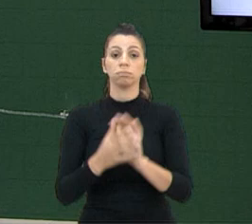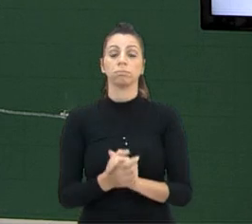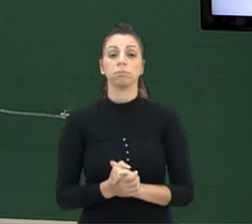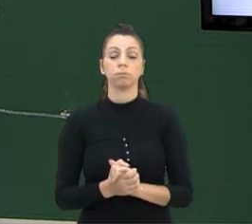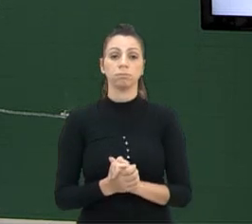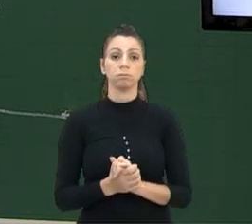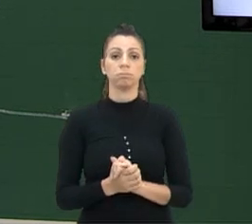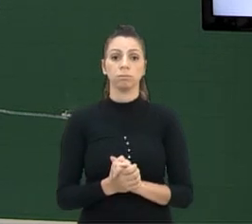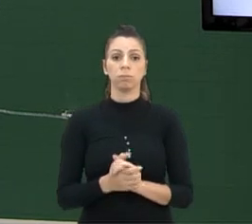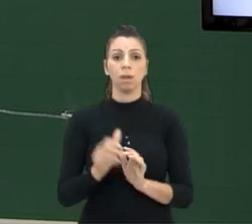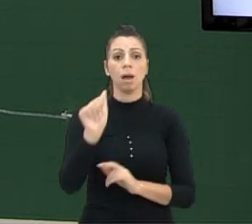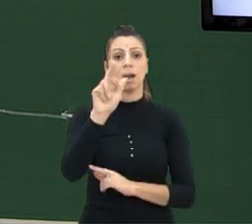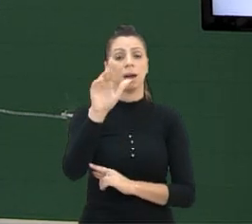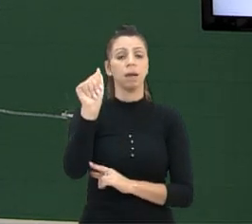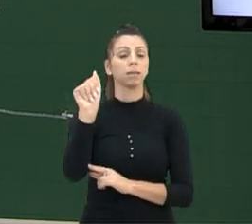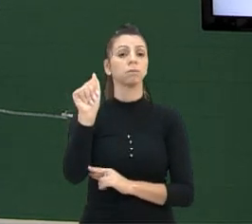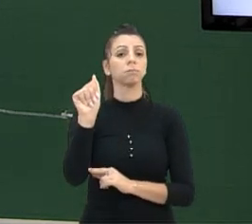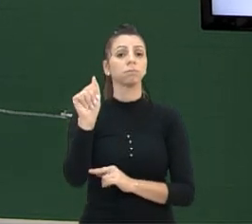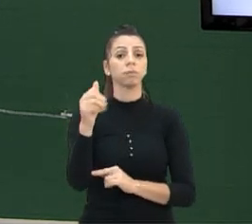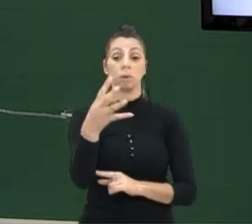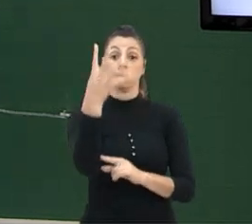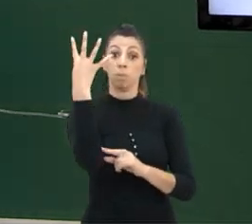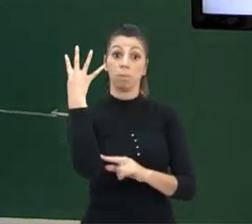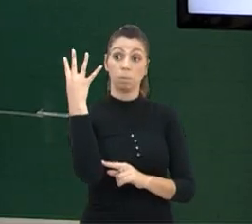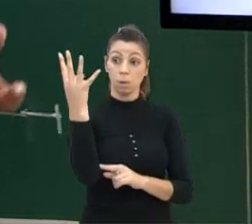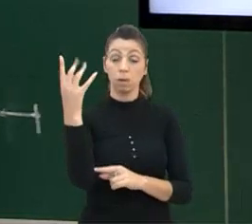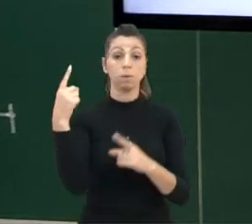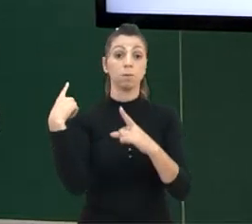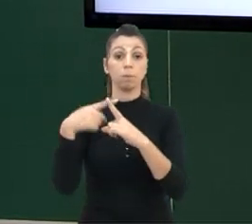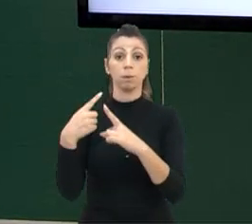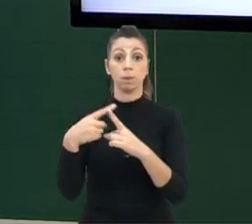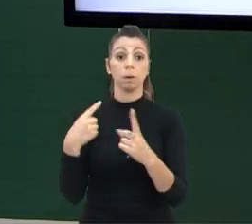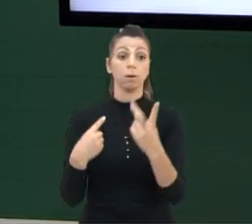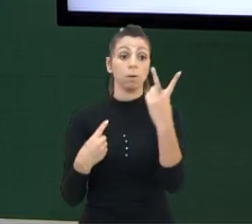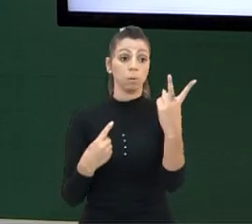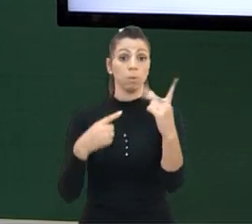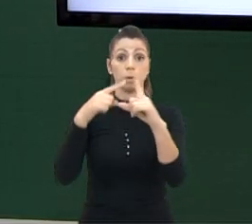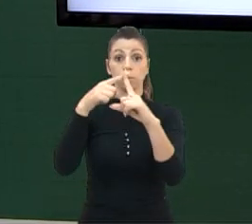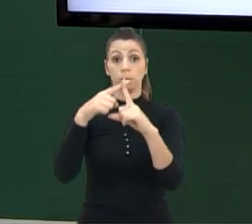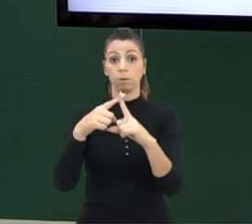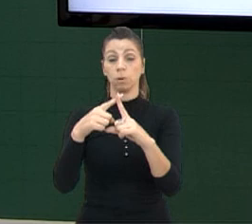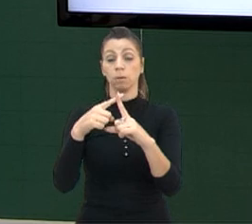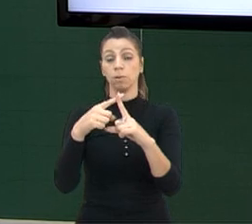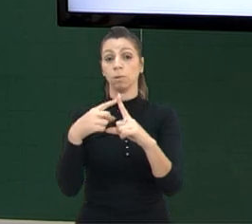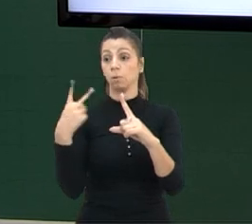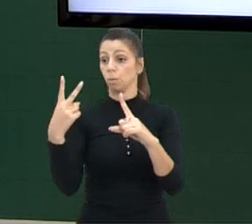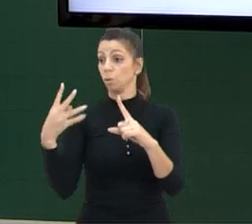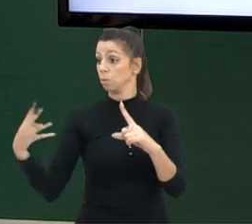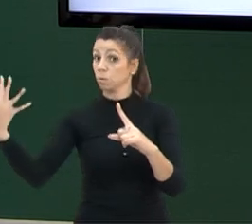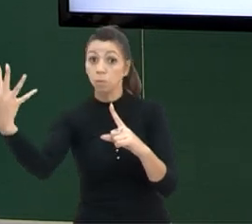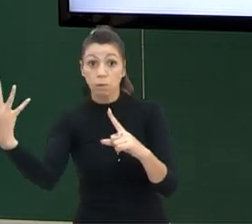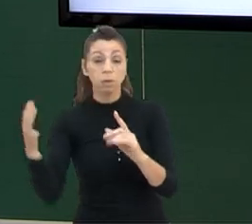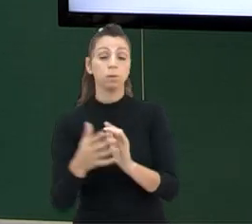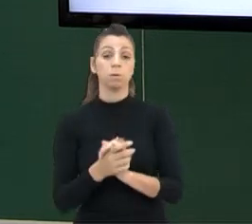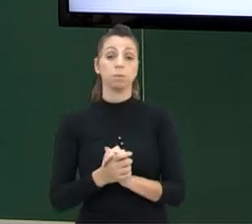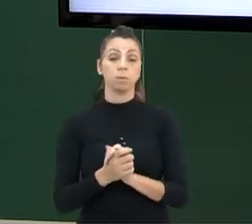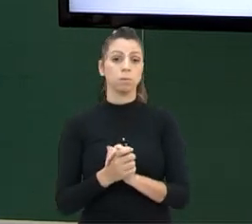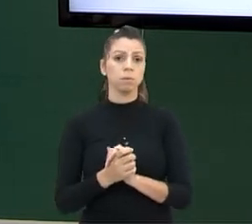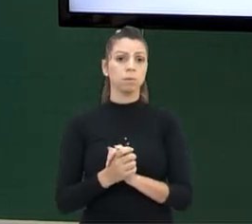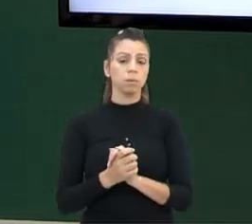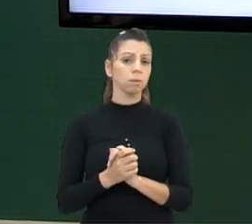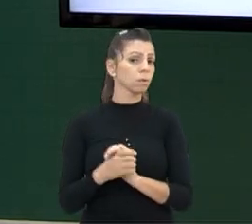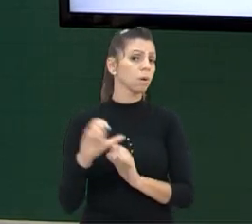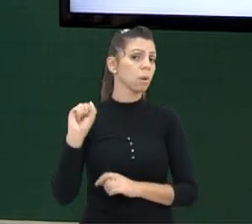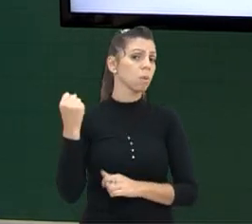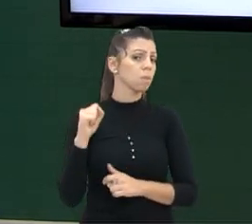Qual que é a área desse quadrado, 2 por 2? 4. Então, eu poderia representar o 4 usando um quadradinho de 2 por 2. E o 8? O 8 vai ser um